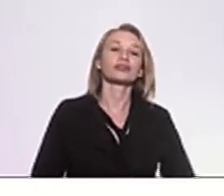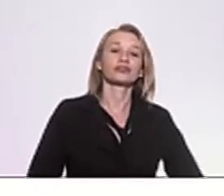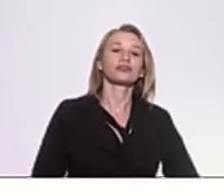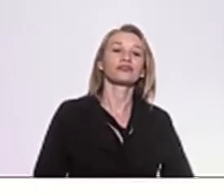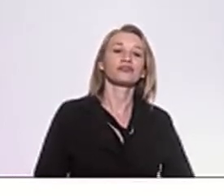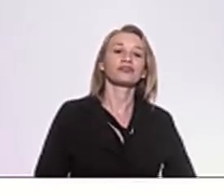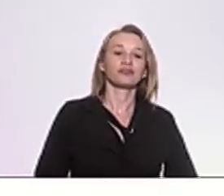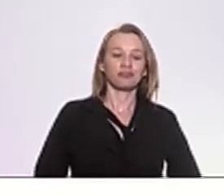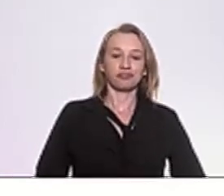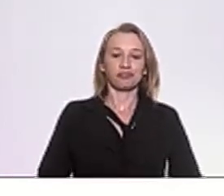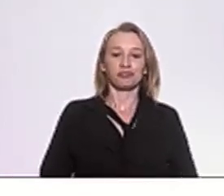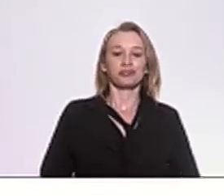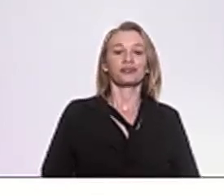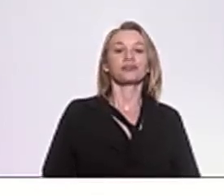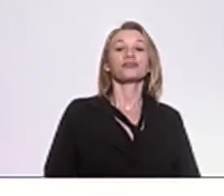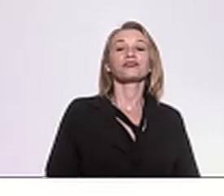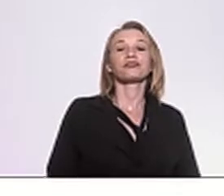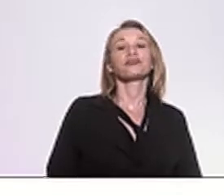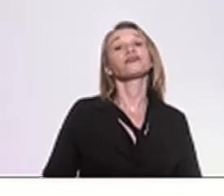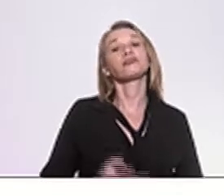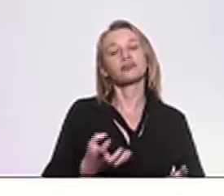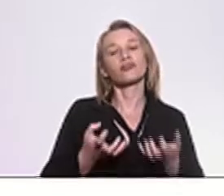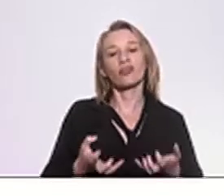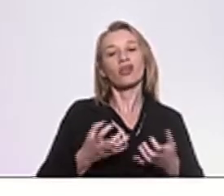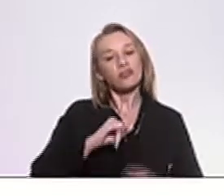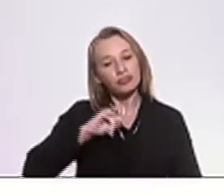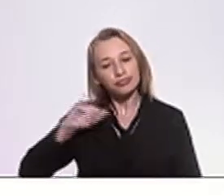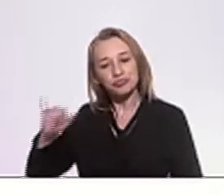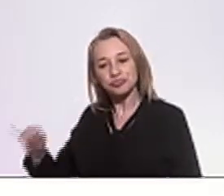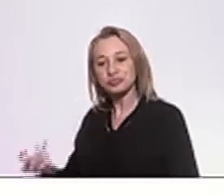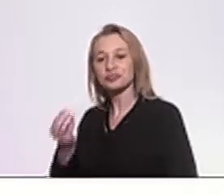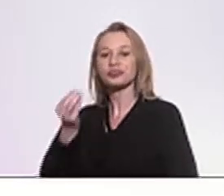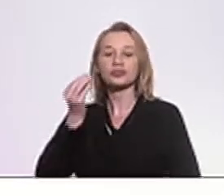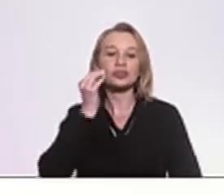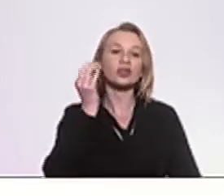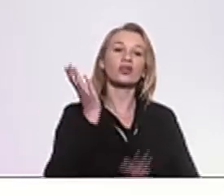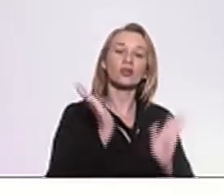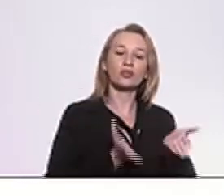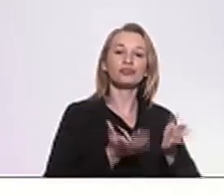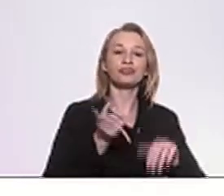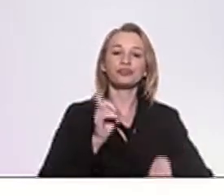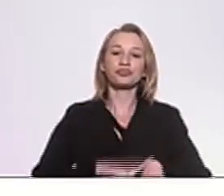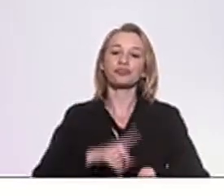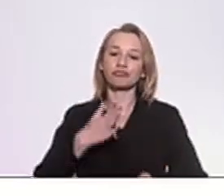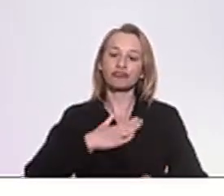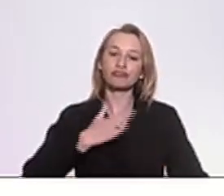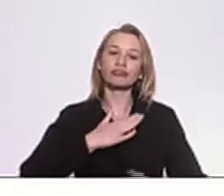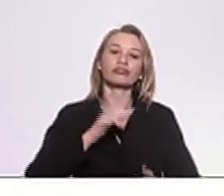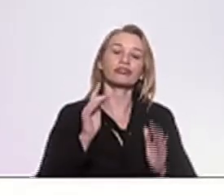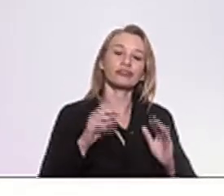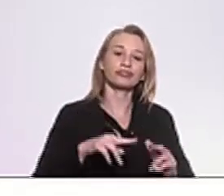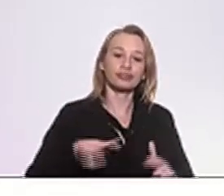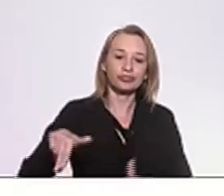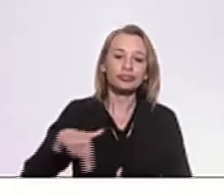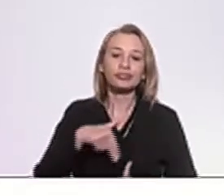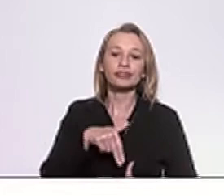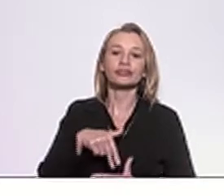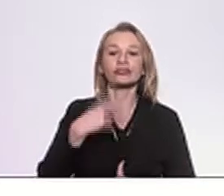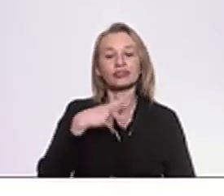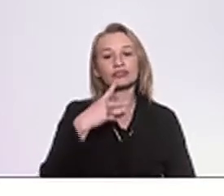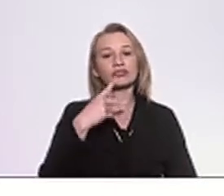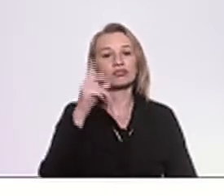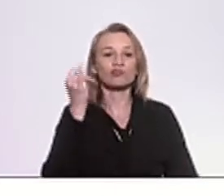do Rio de Janeiro. Quero aproveitar hoje o meu tempo nessa tribuna para tratar de alguns